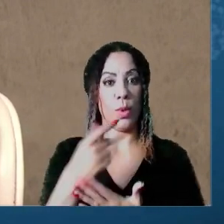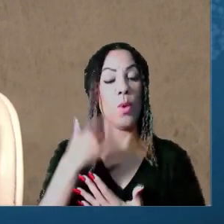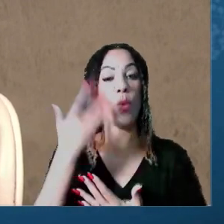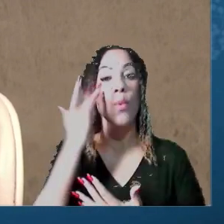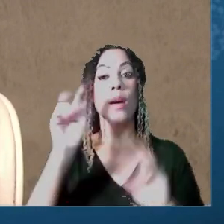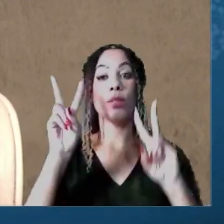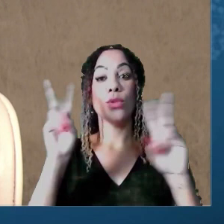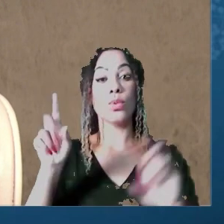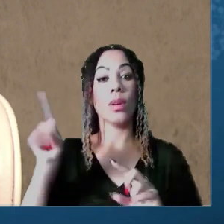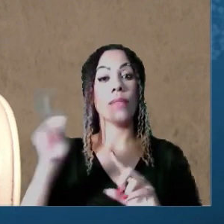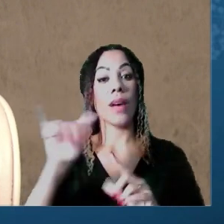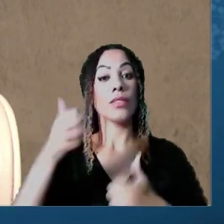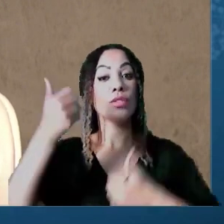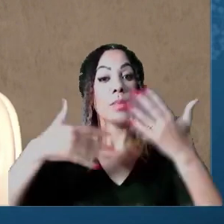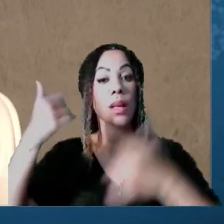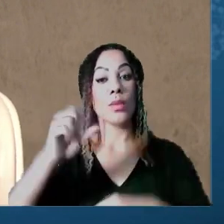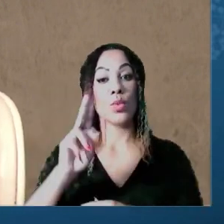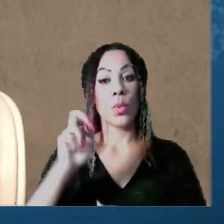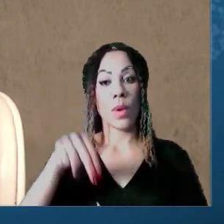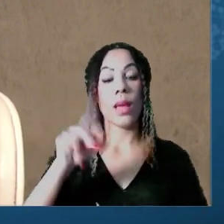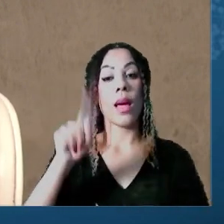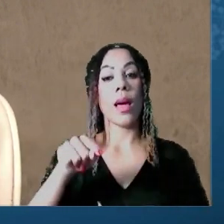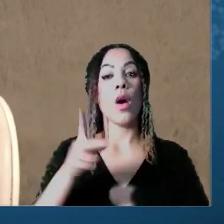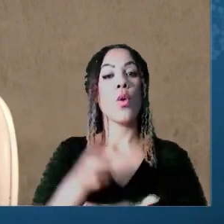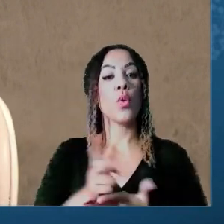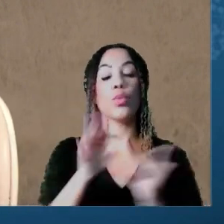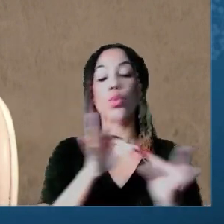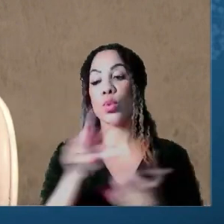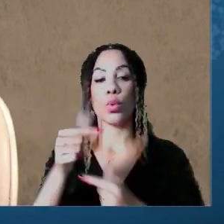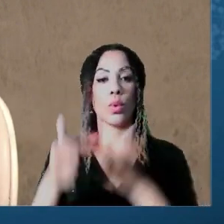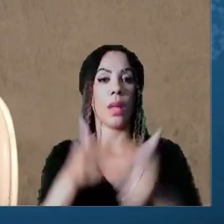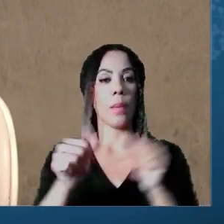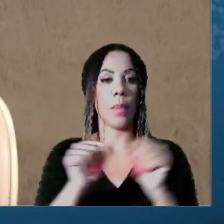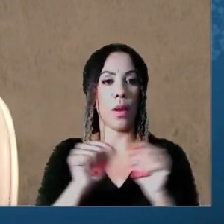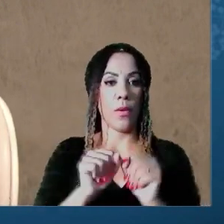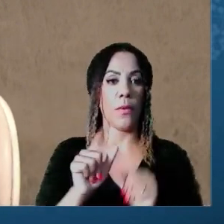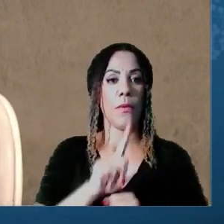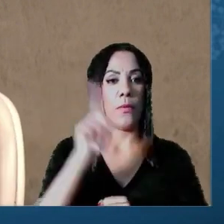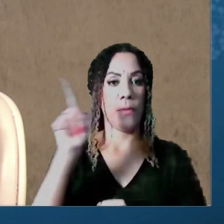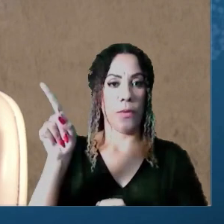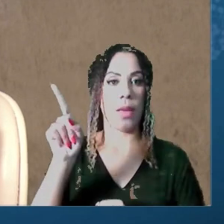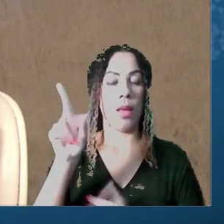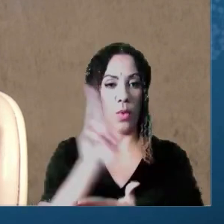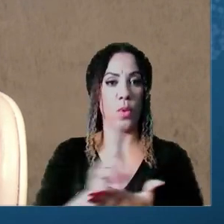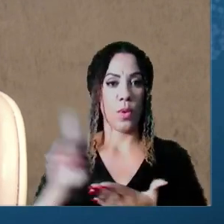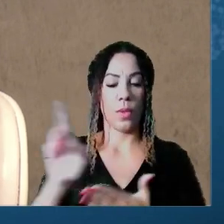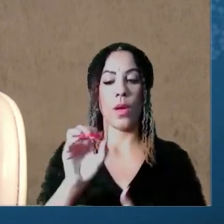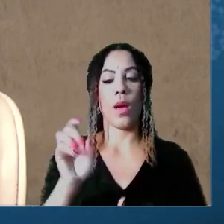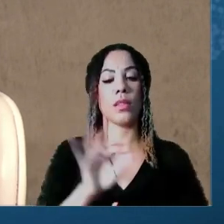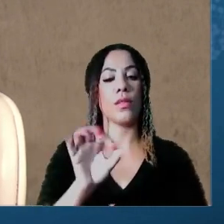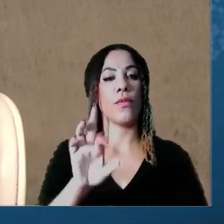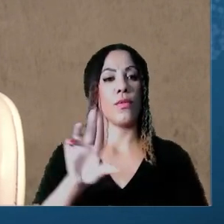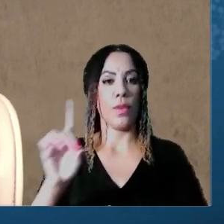vai falar é uma continuidade de todo o trabalho que foi feito lá na Universidade de Oxford. Então, Suene,